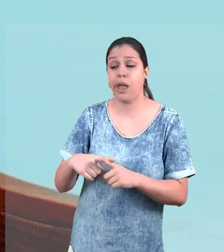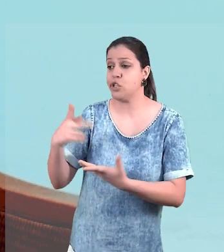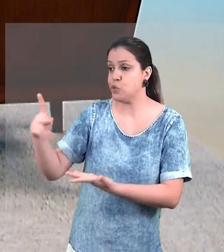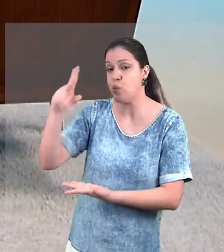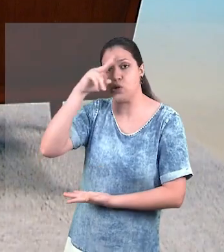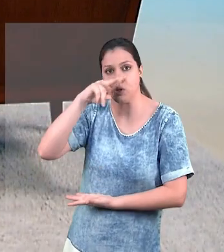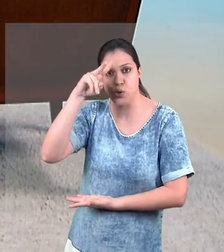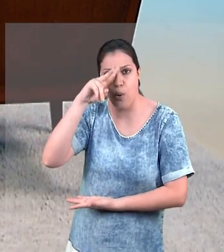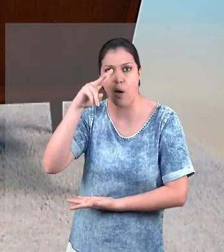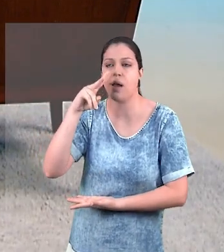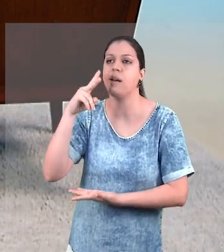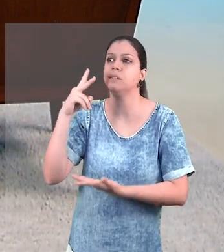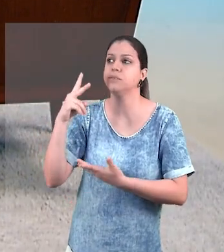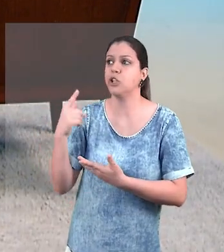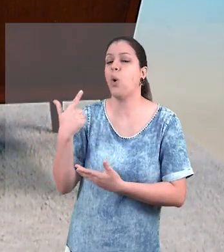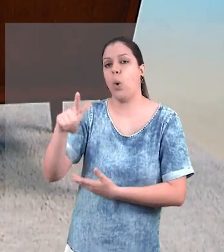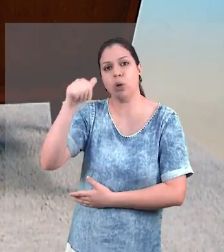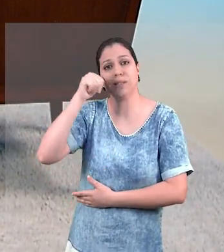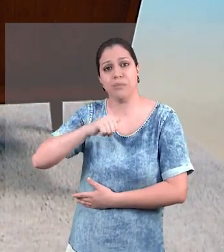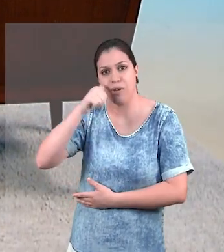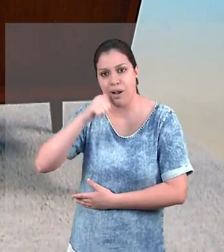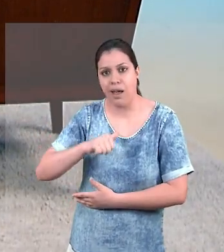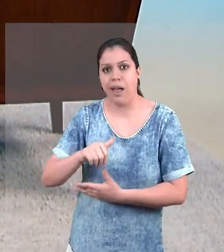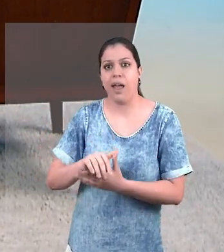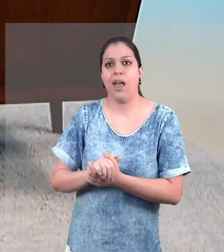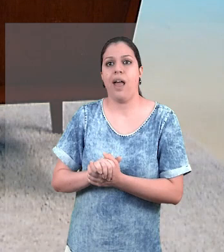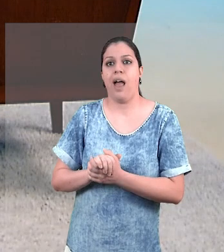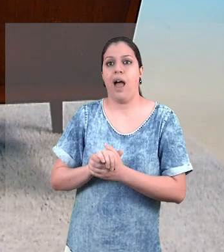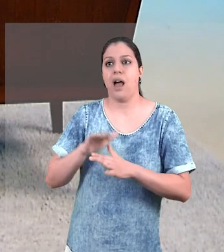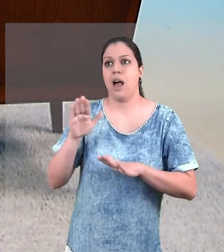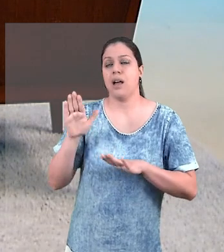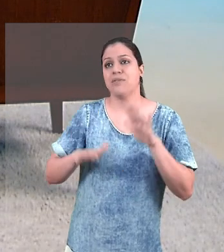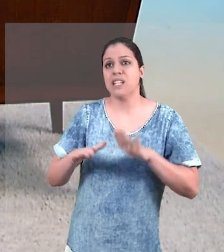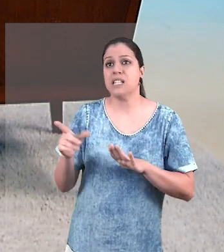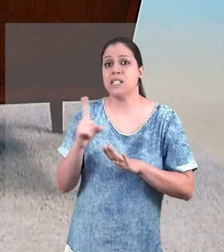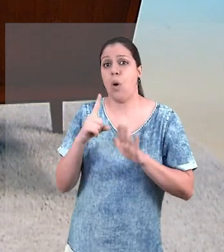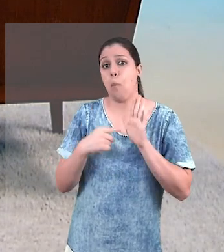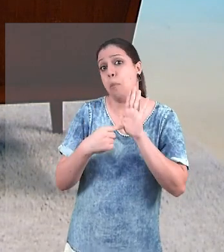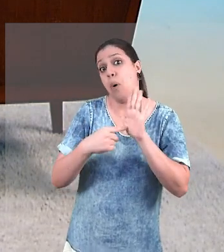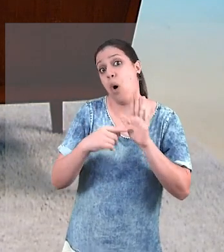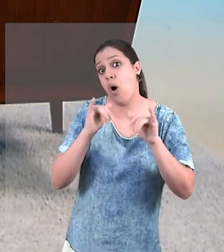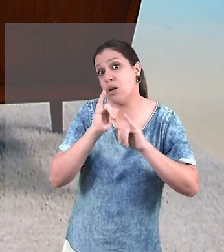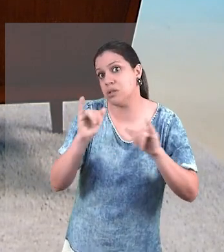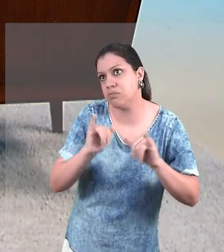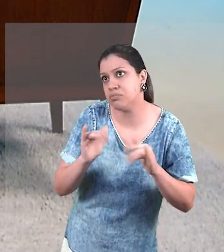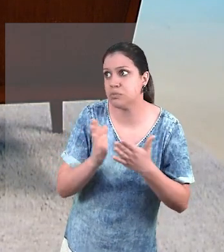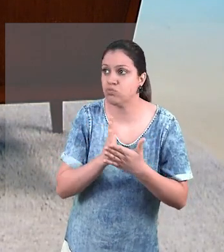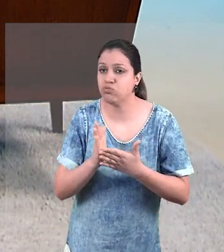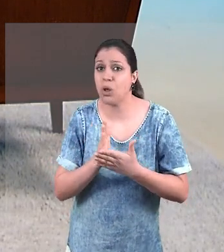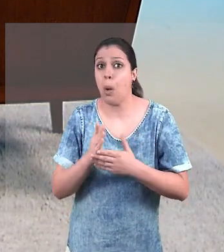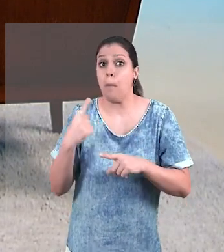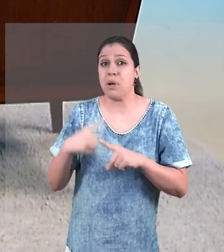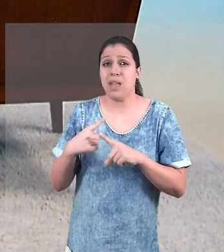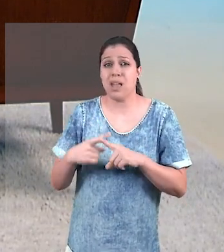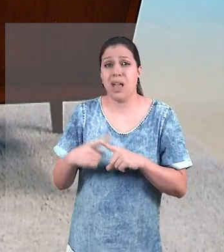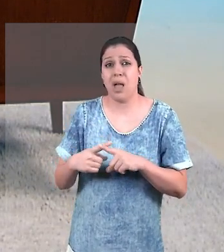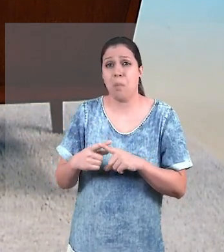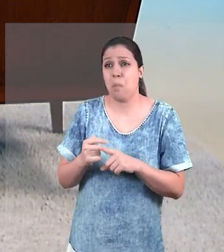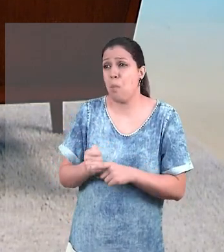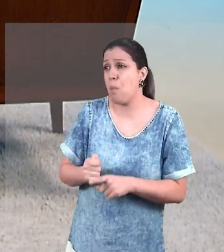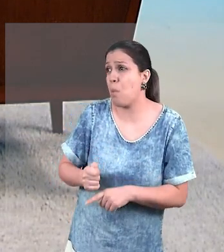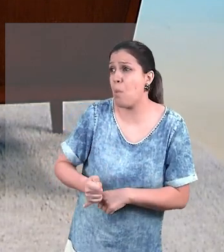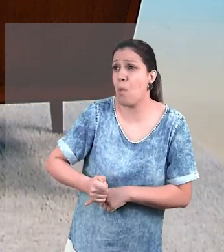sua história, como de muitas outras mulheres que acabam não vindo para a mídia, também impressionam muito, porque chegam